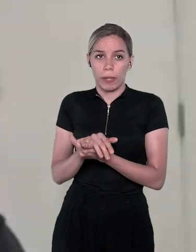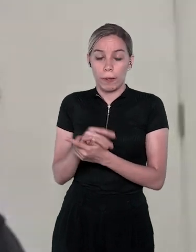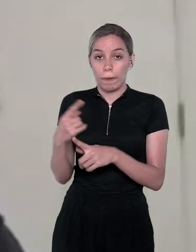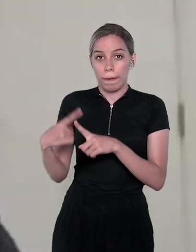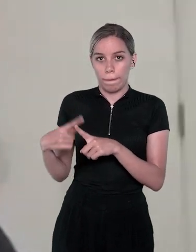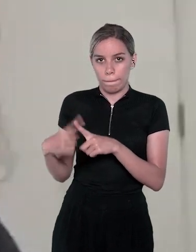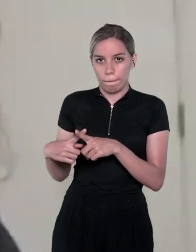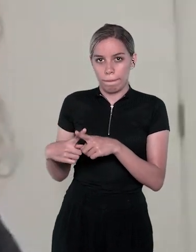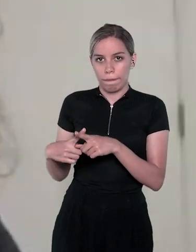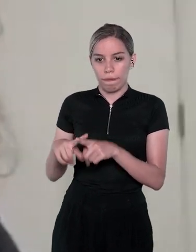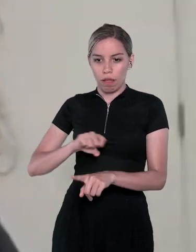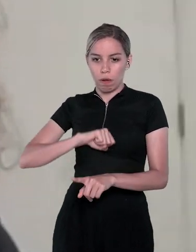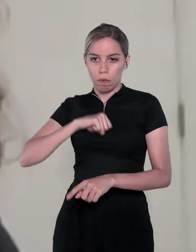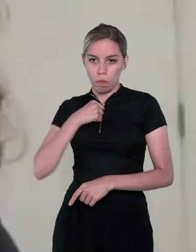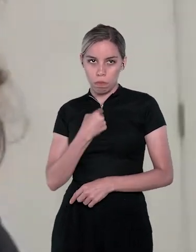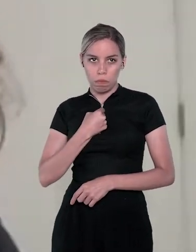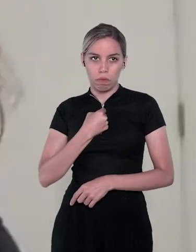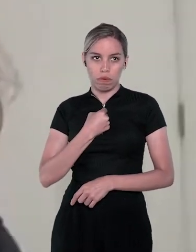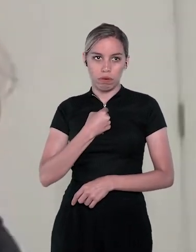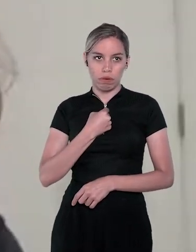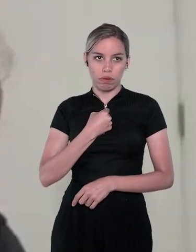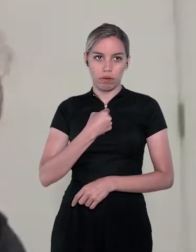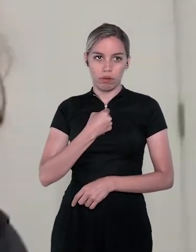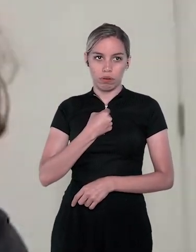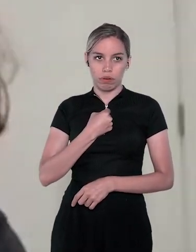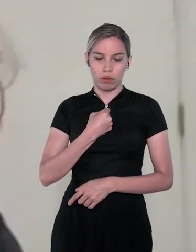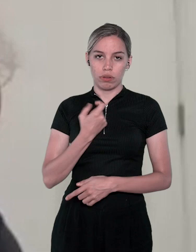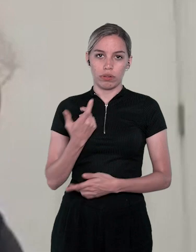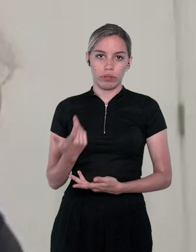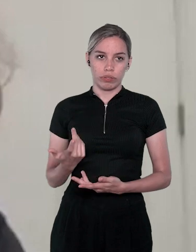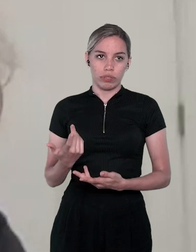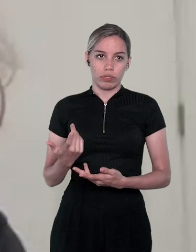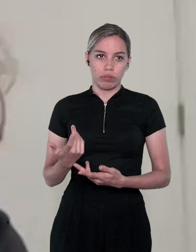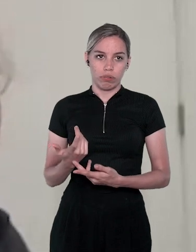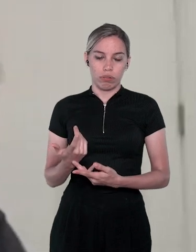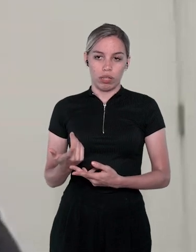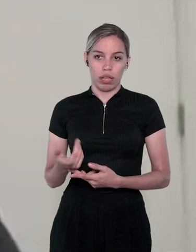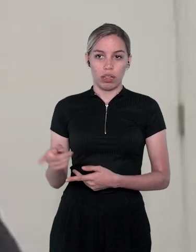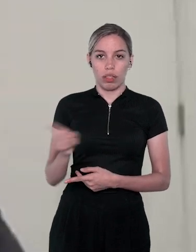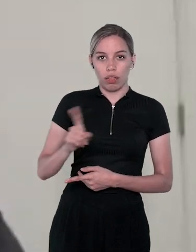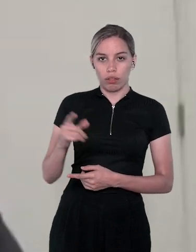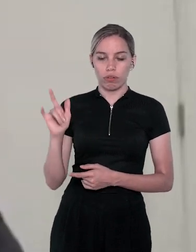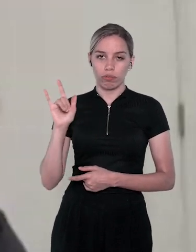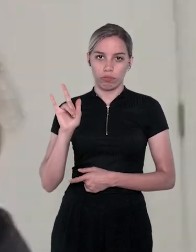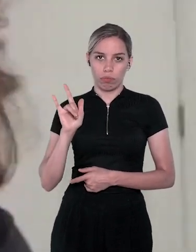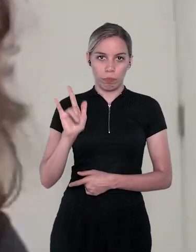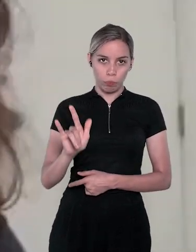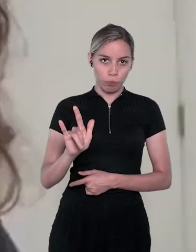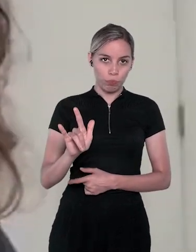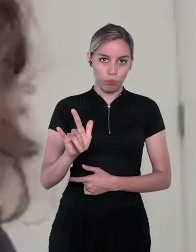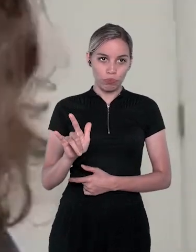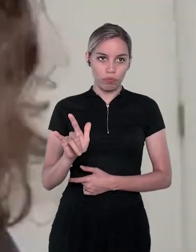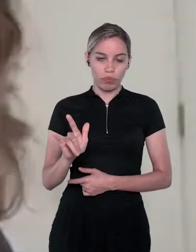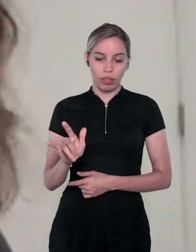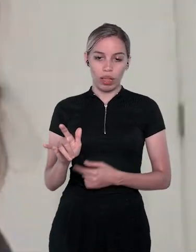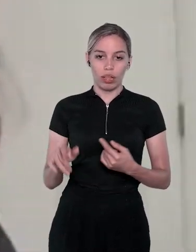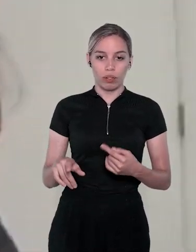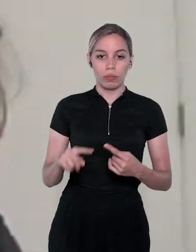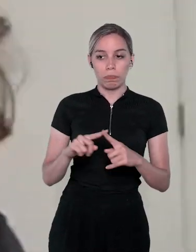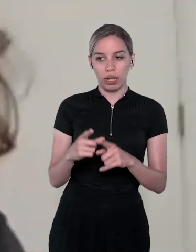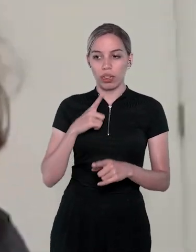isso? Porque o tempo todo o ódio é a negação do amor. E, no fim, a negação da